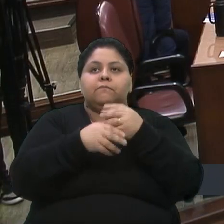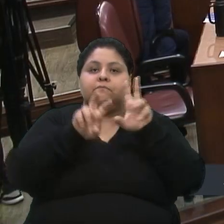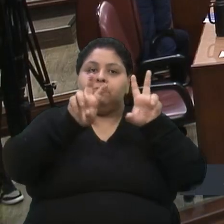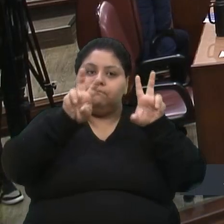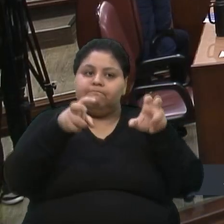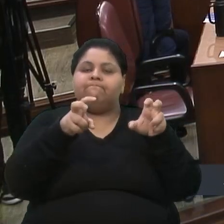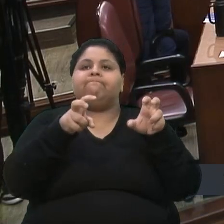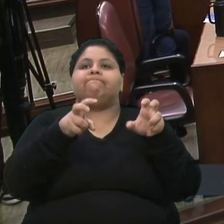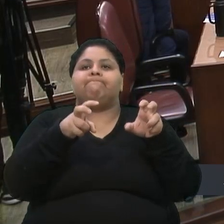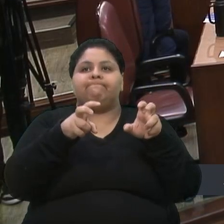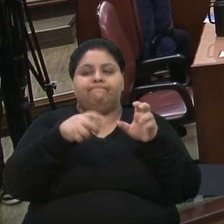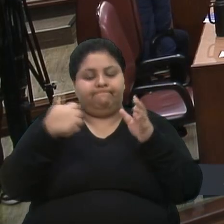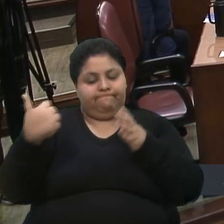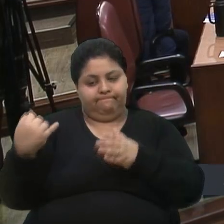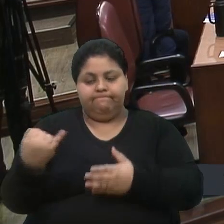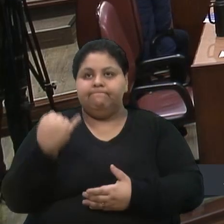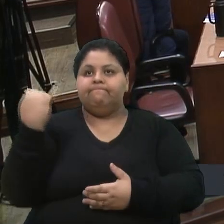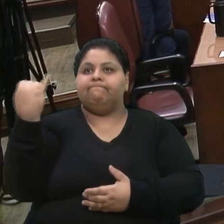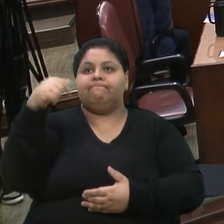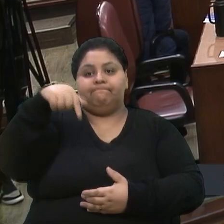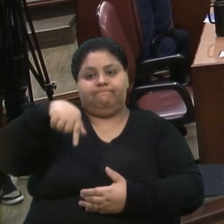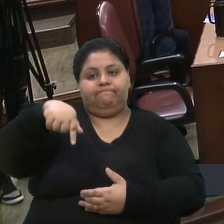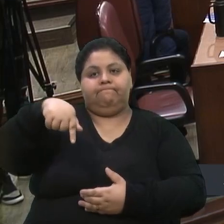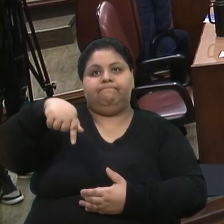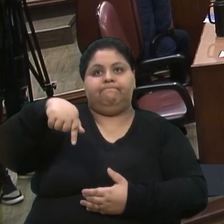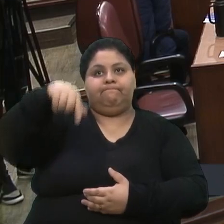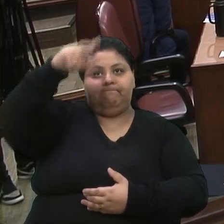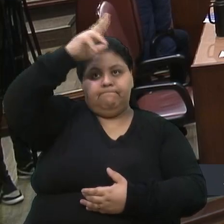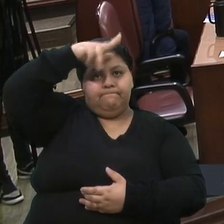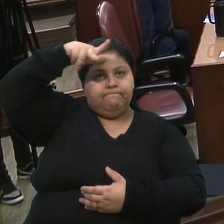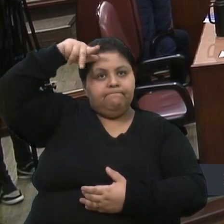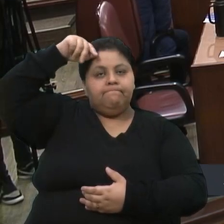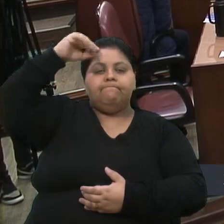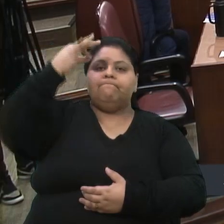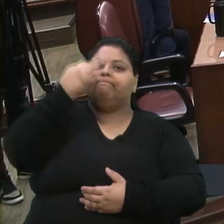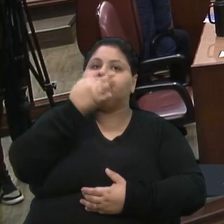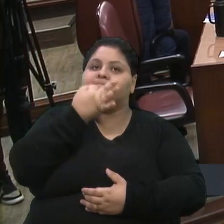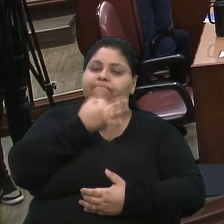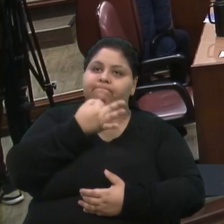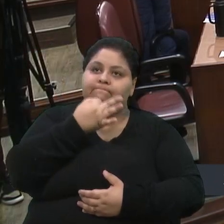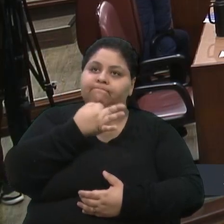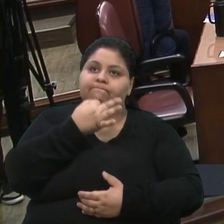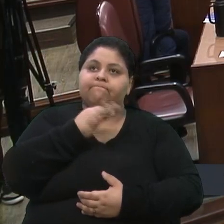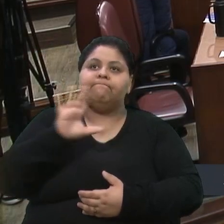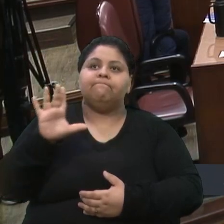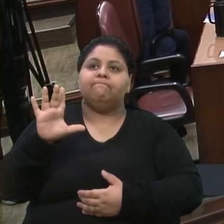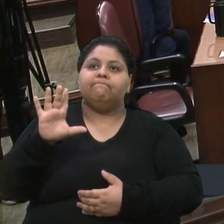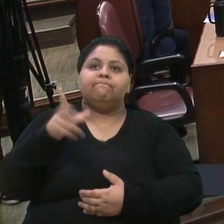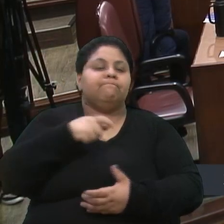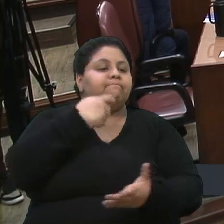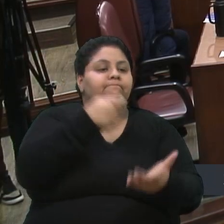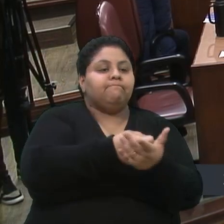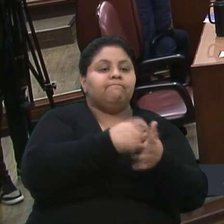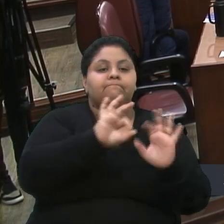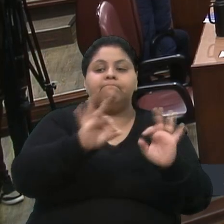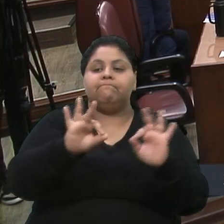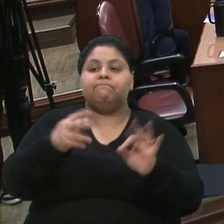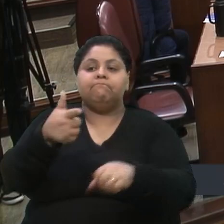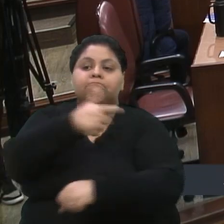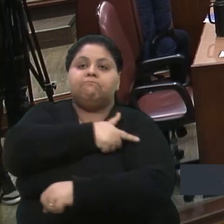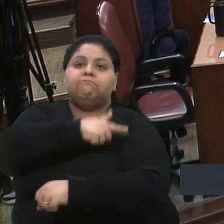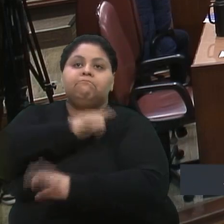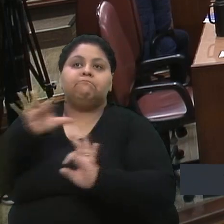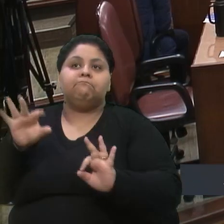grande relevância para o nosso município de Caxias do Sul. Quem não deve, não teme. É algo simples, objetivo,